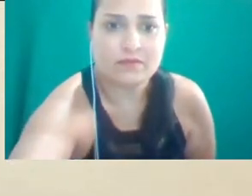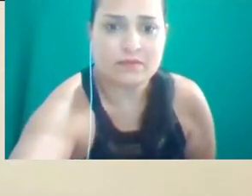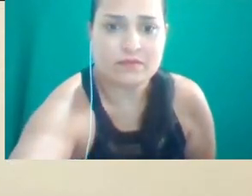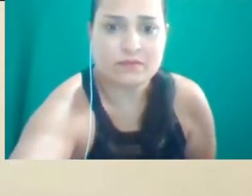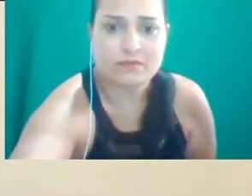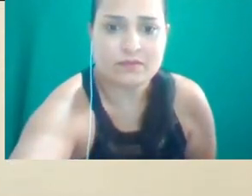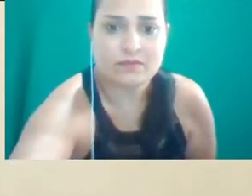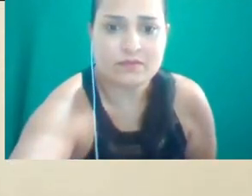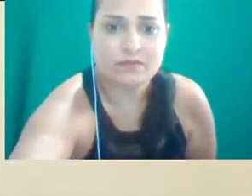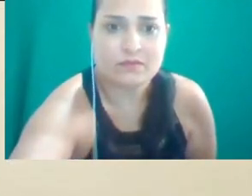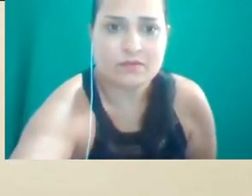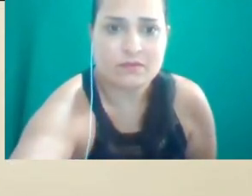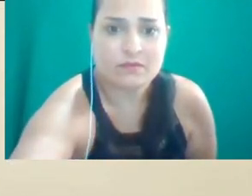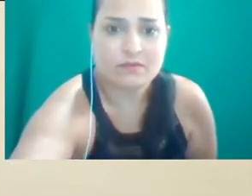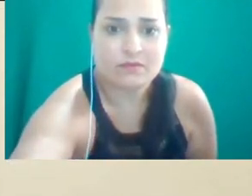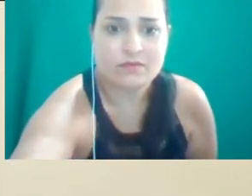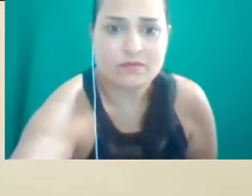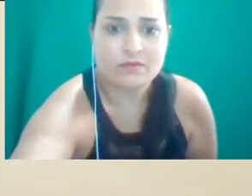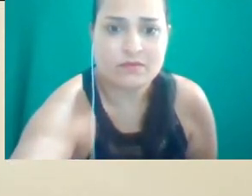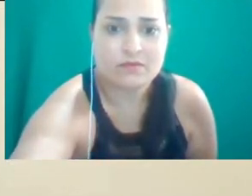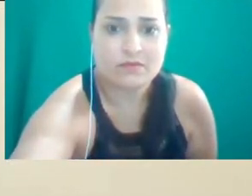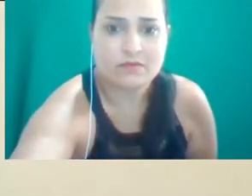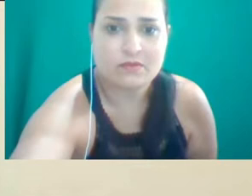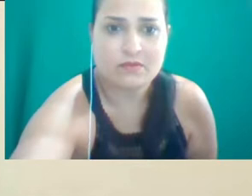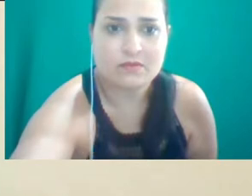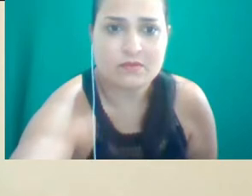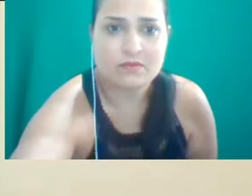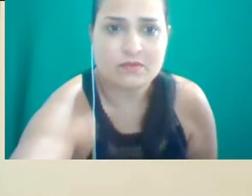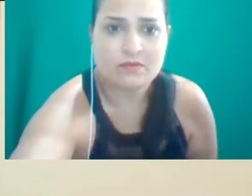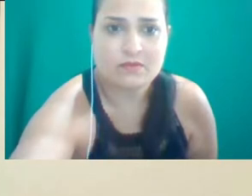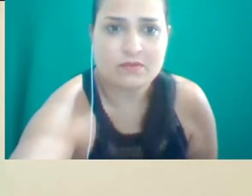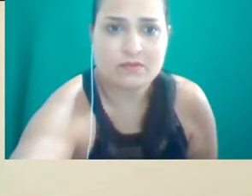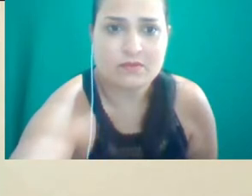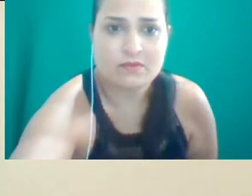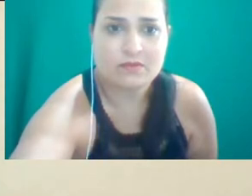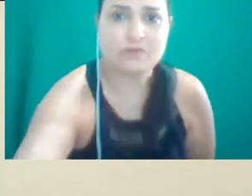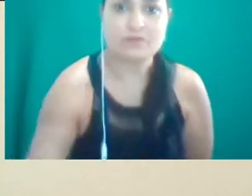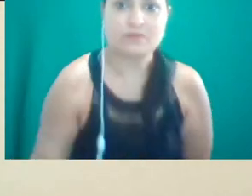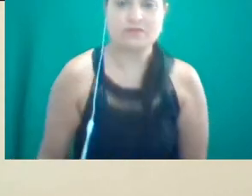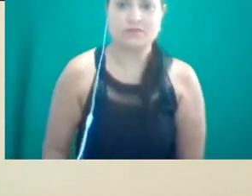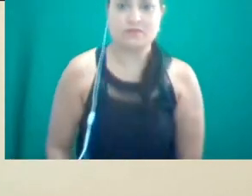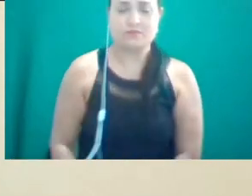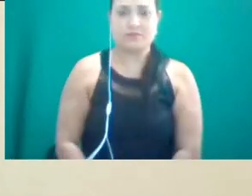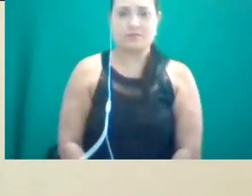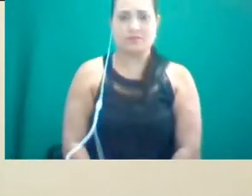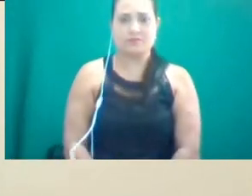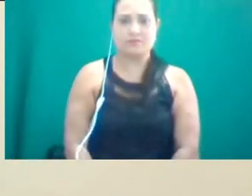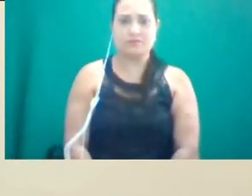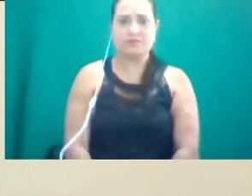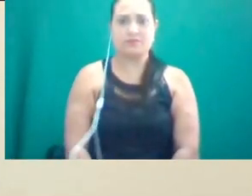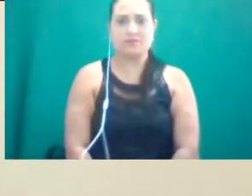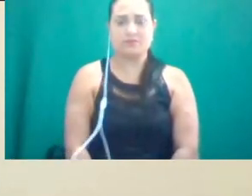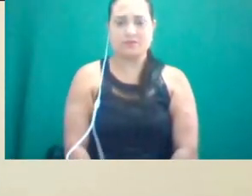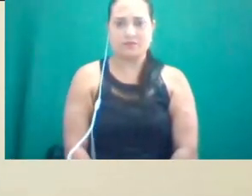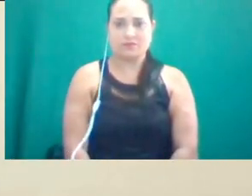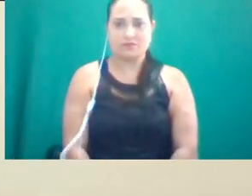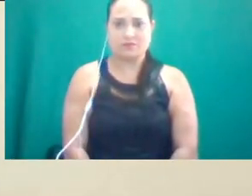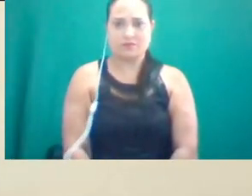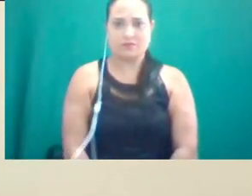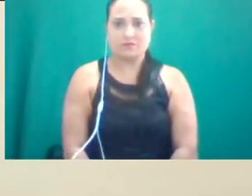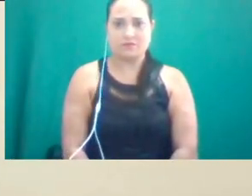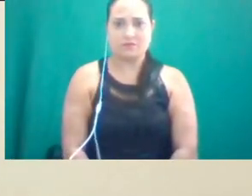homenagem a você, que passou durante esses 4 anos da sua vida com